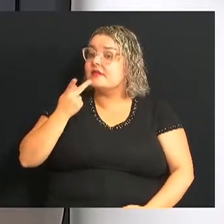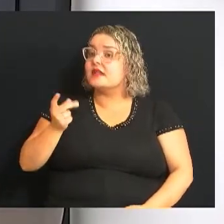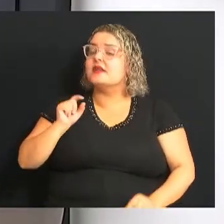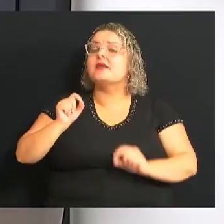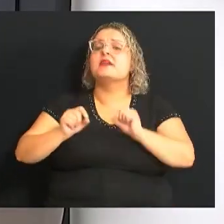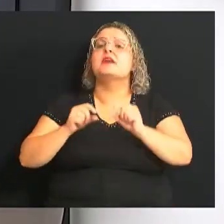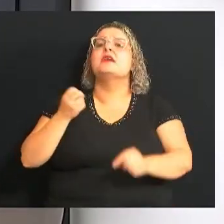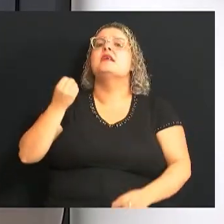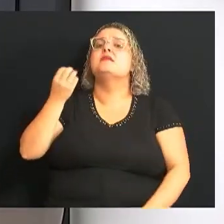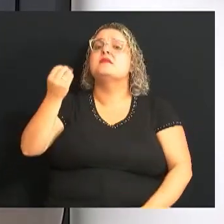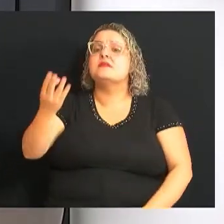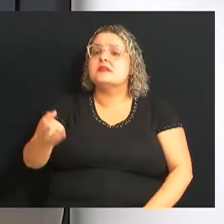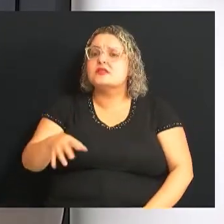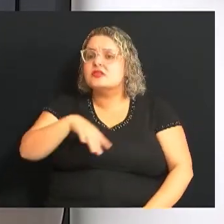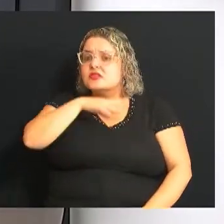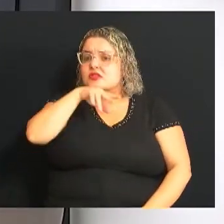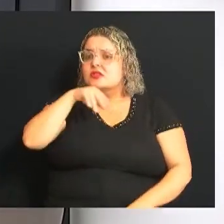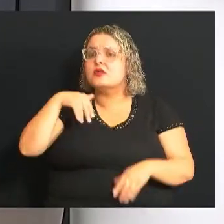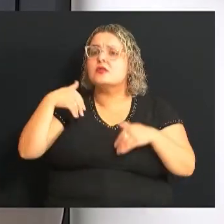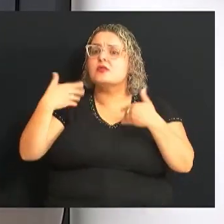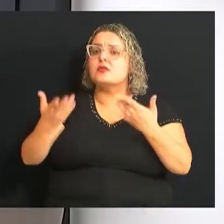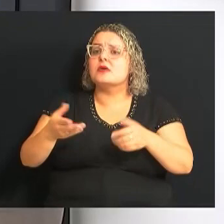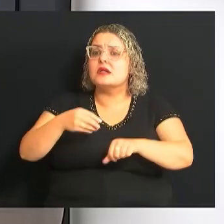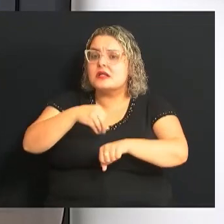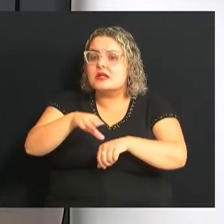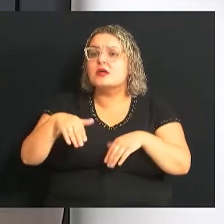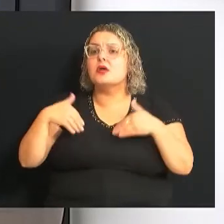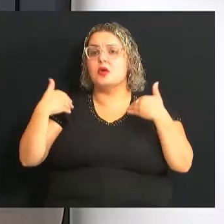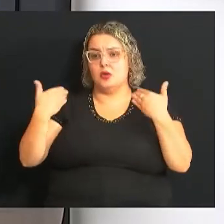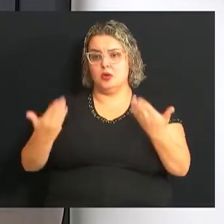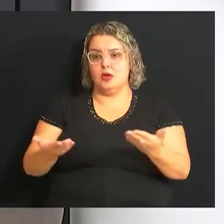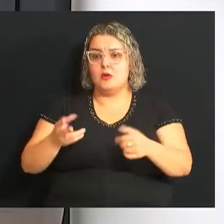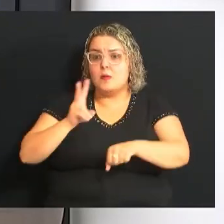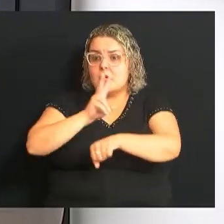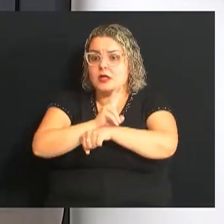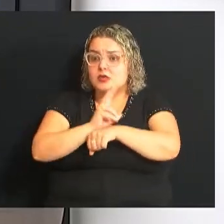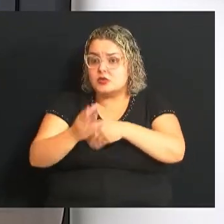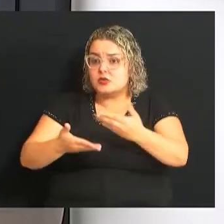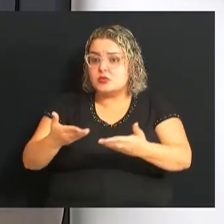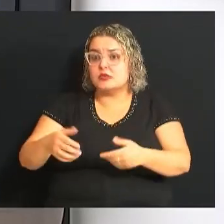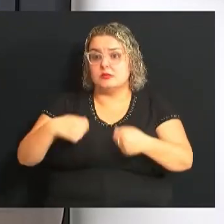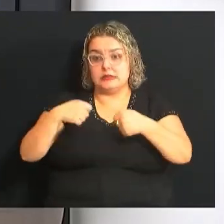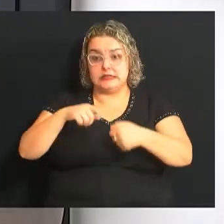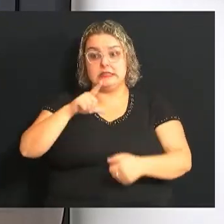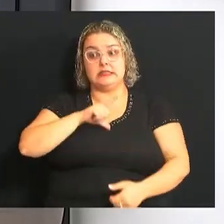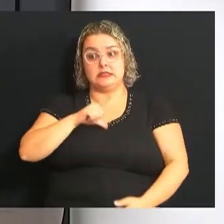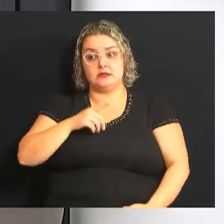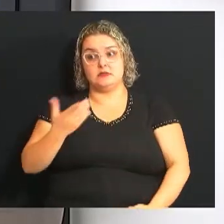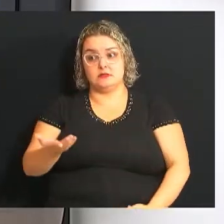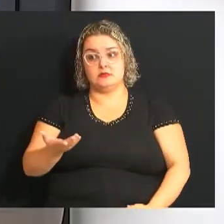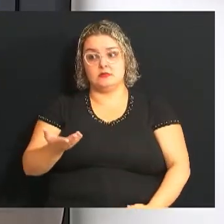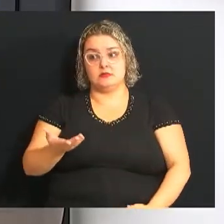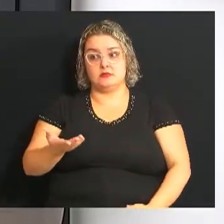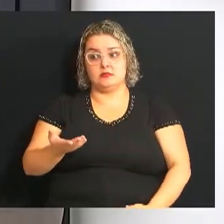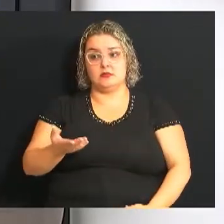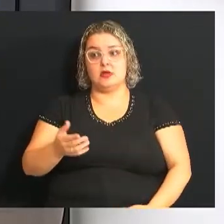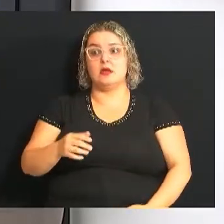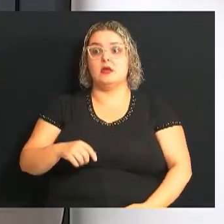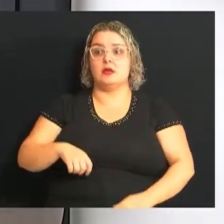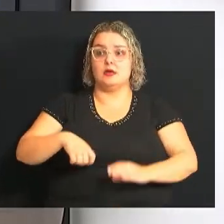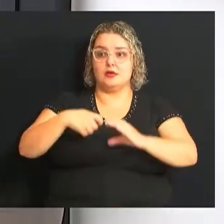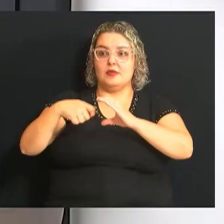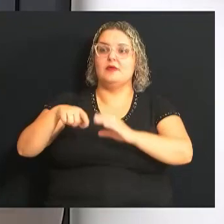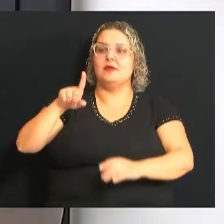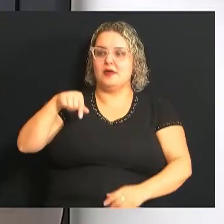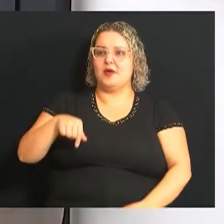viajar com animais, quais as dicas, quais os cuidados que a gente tem que ter. E vocês, vai rodar aí a vinheta do É o